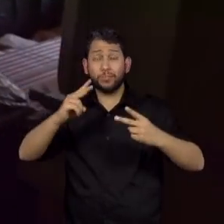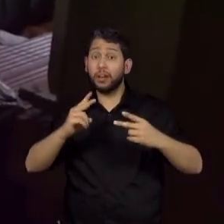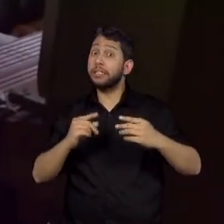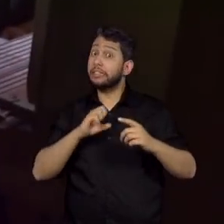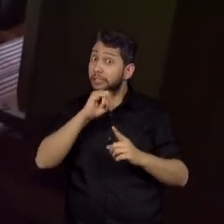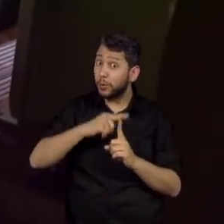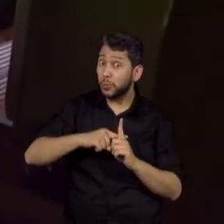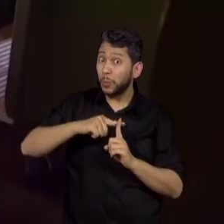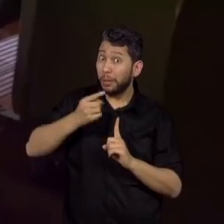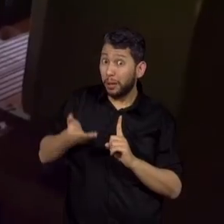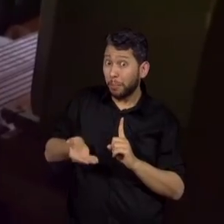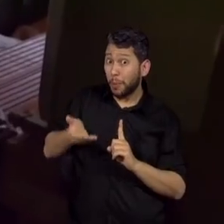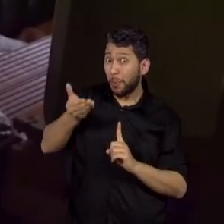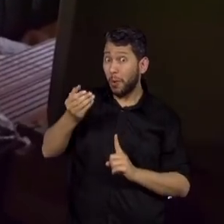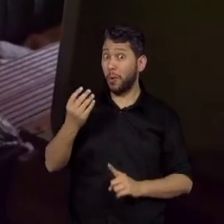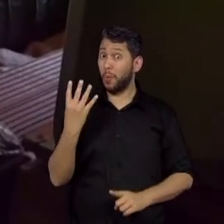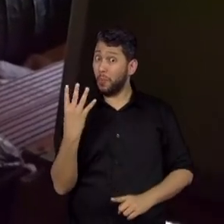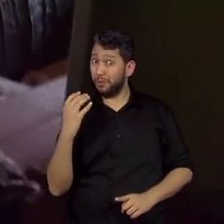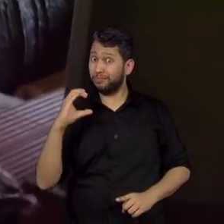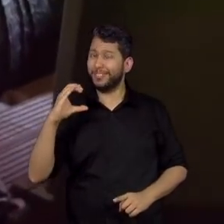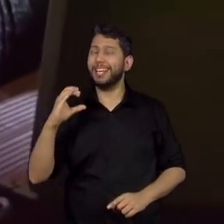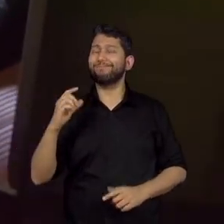graus Celsius.